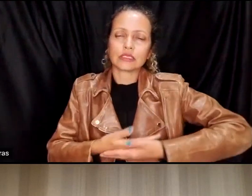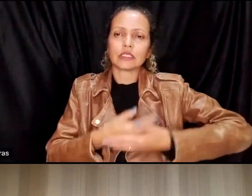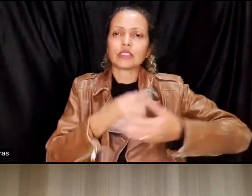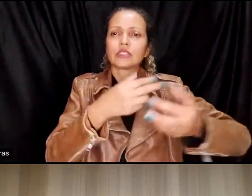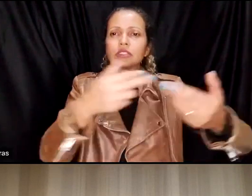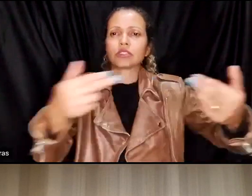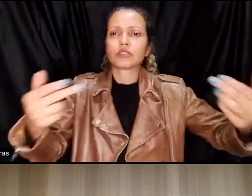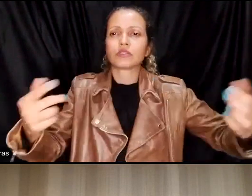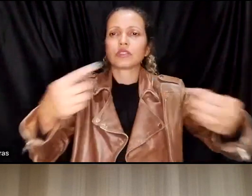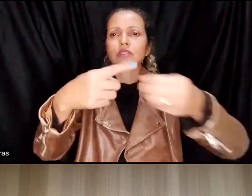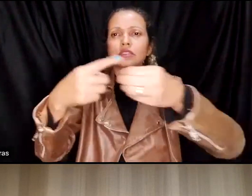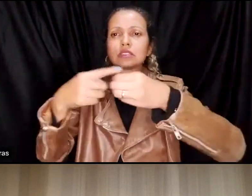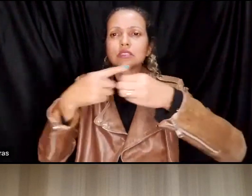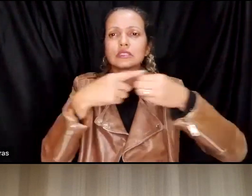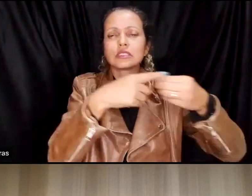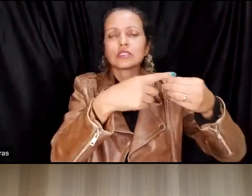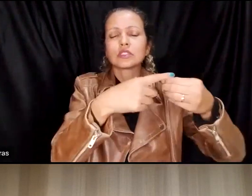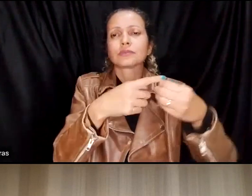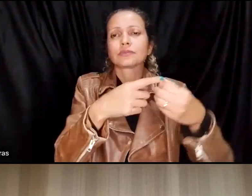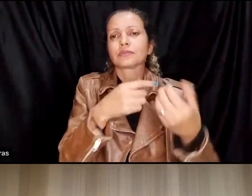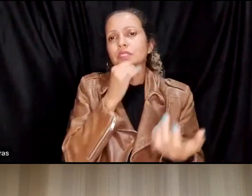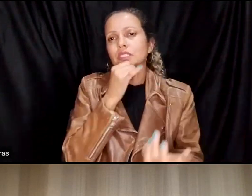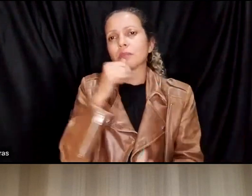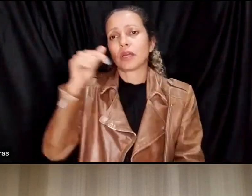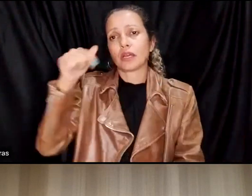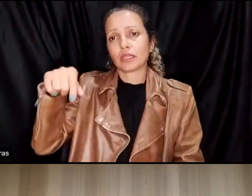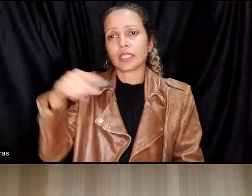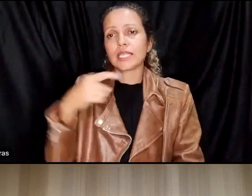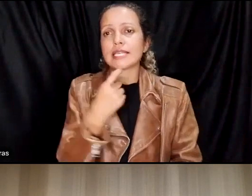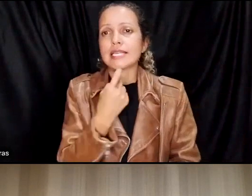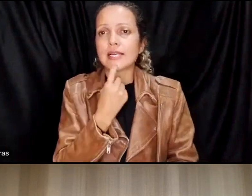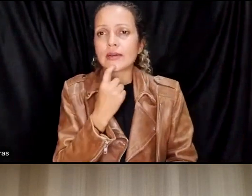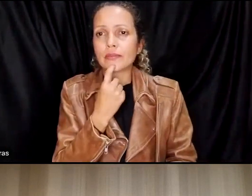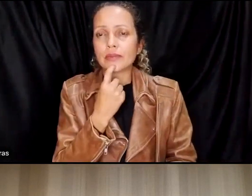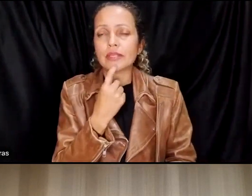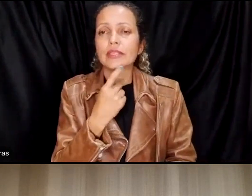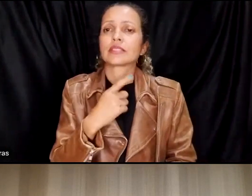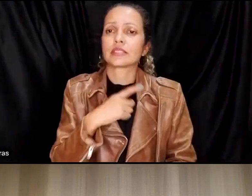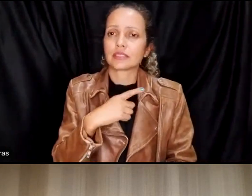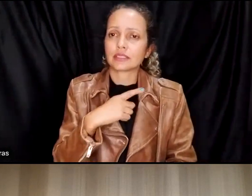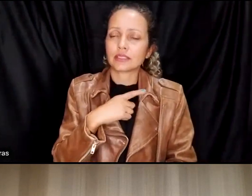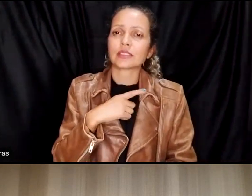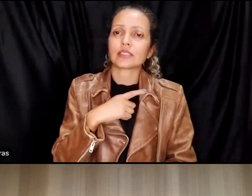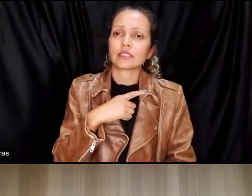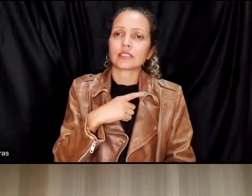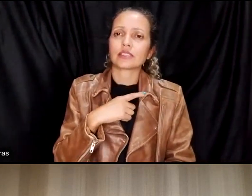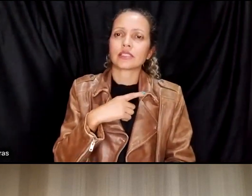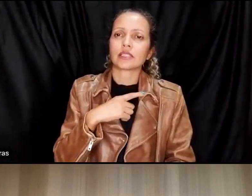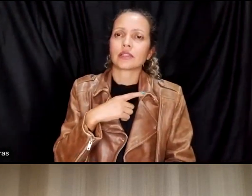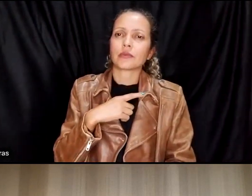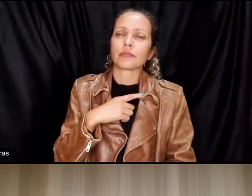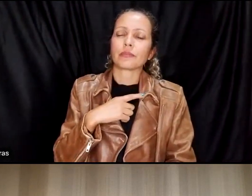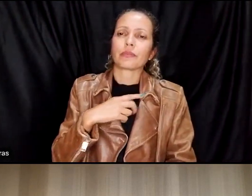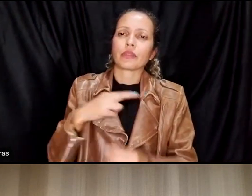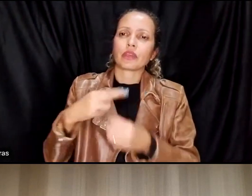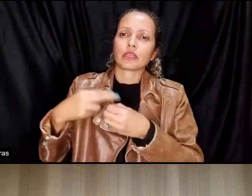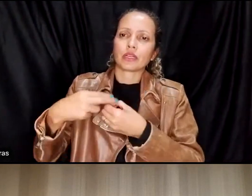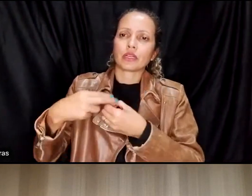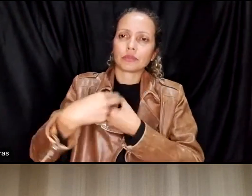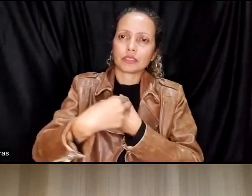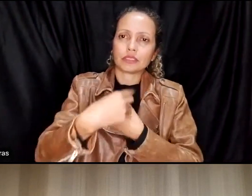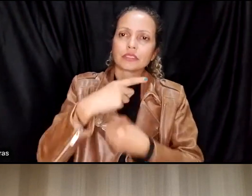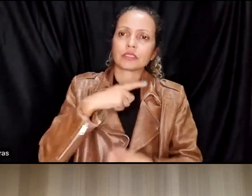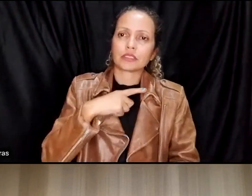Em Campinas, a gente sabe que o CEPRI fornece, né? Dentro da Unicamp. E acho que tem a Sucamp